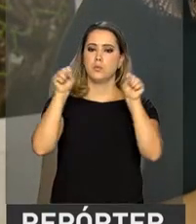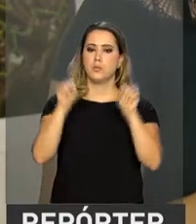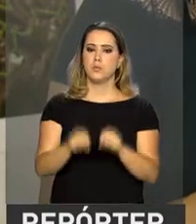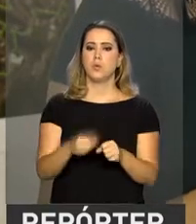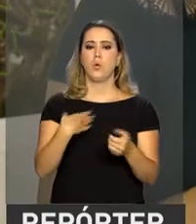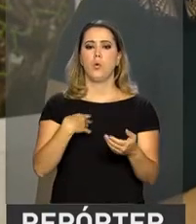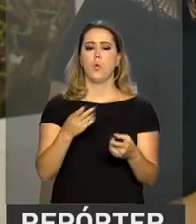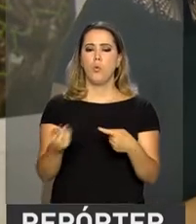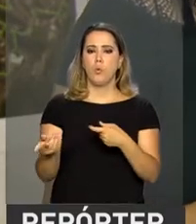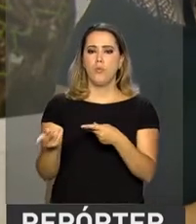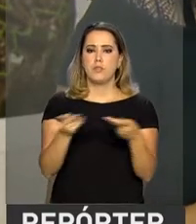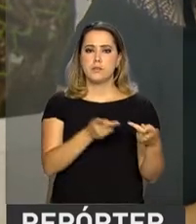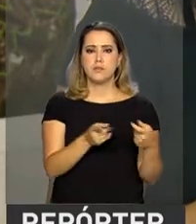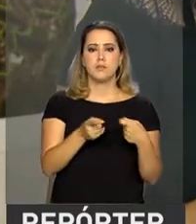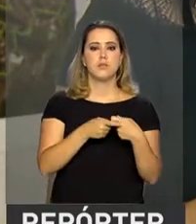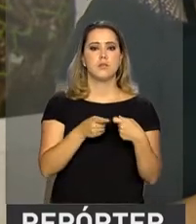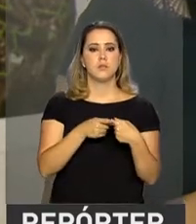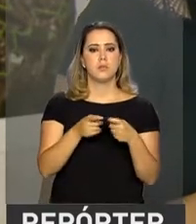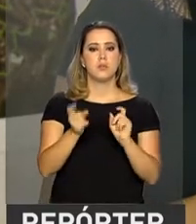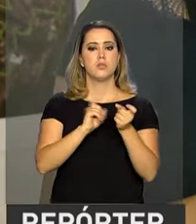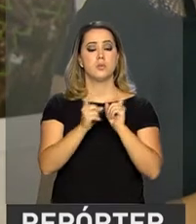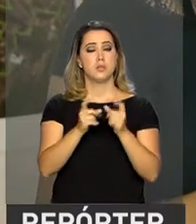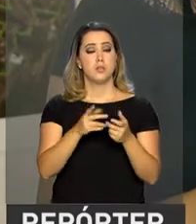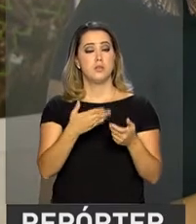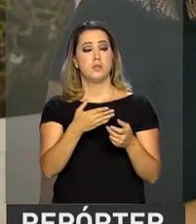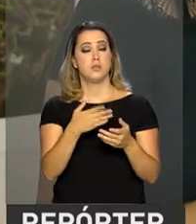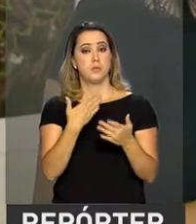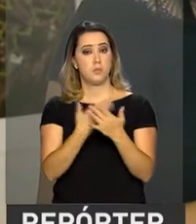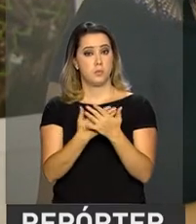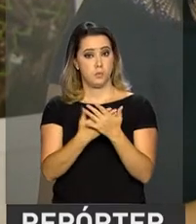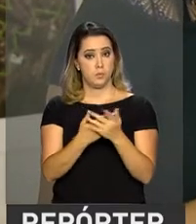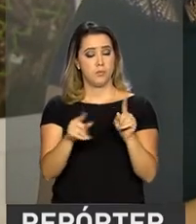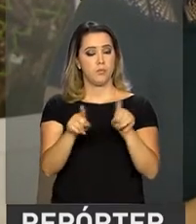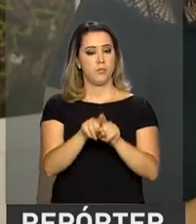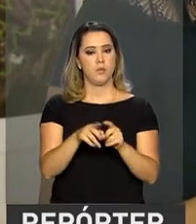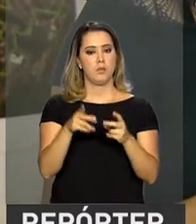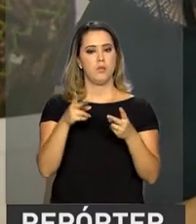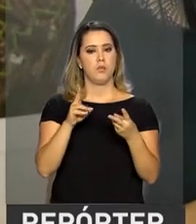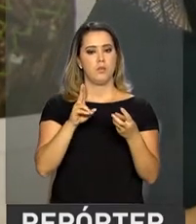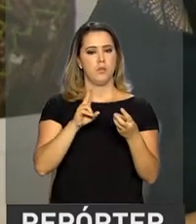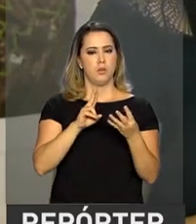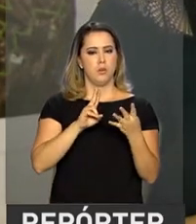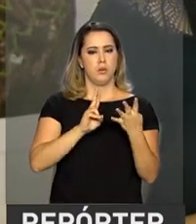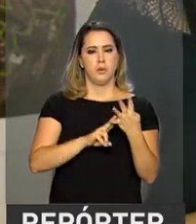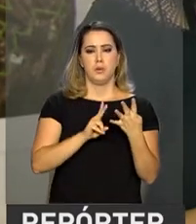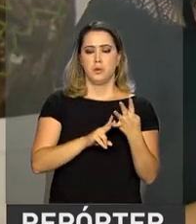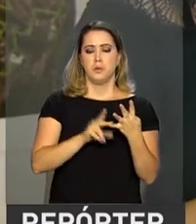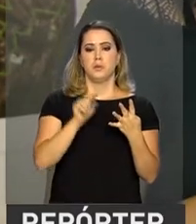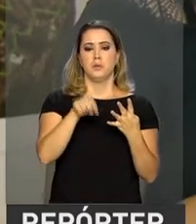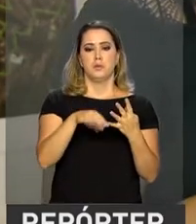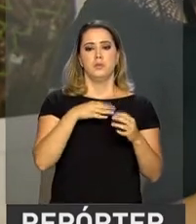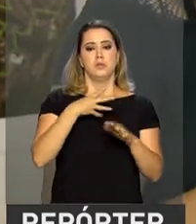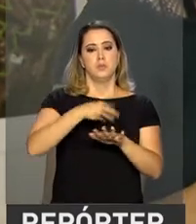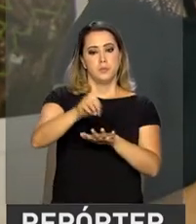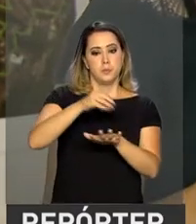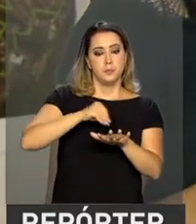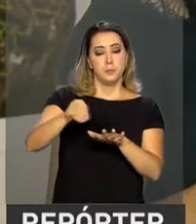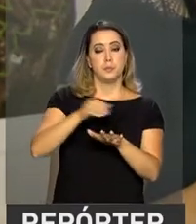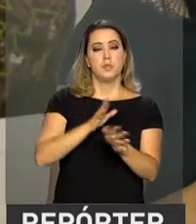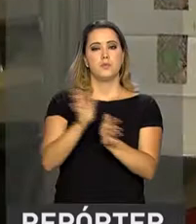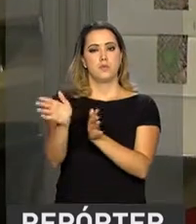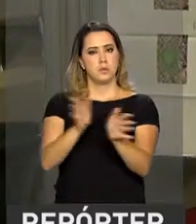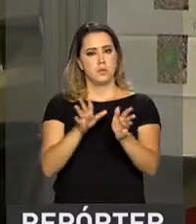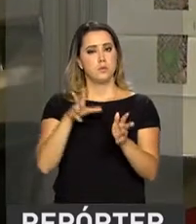de consultas, o programa para gestão da educação e o sistema que torna as informações públicas acessíveis a